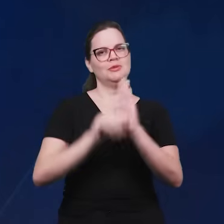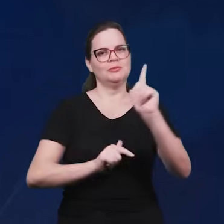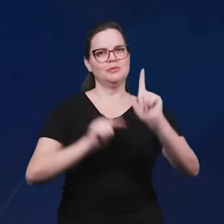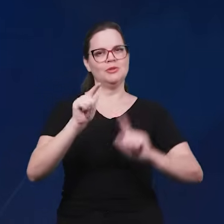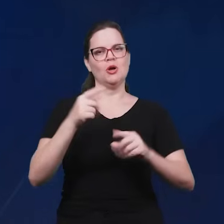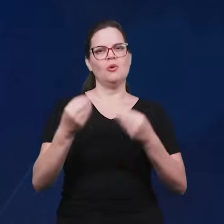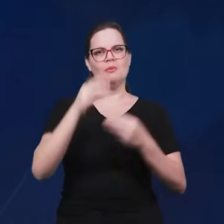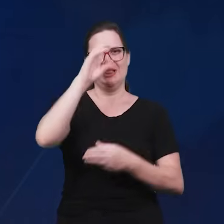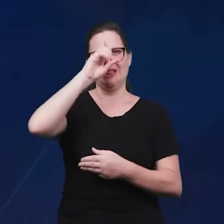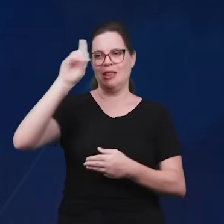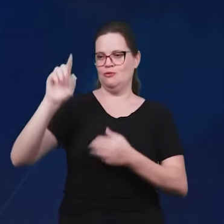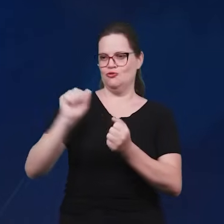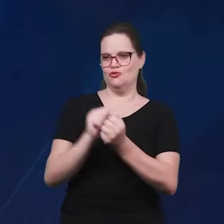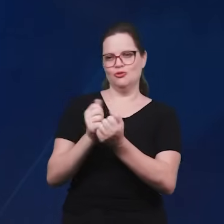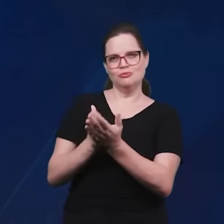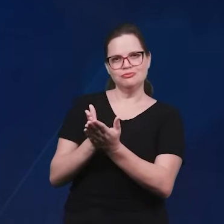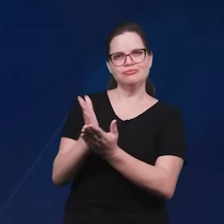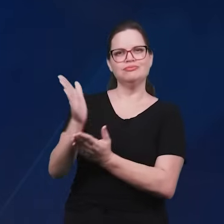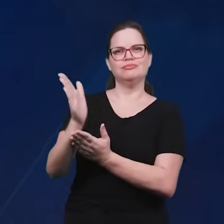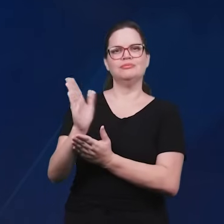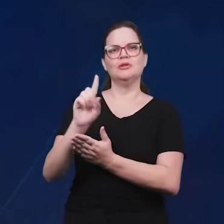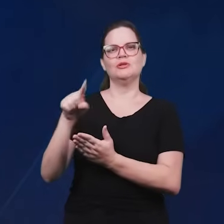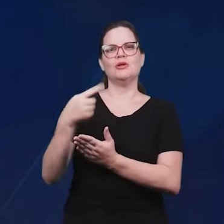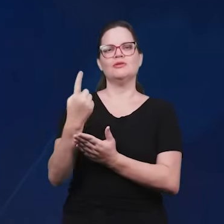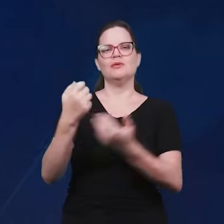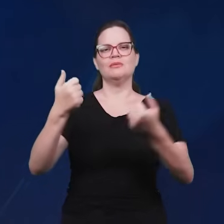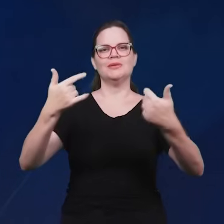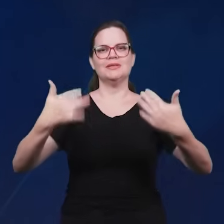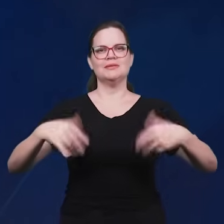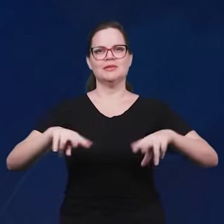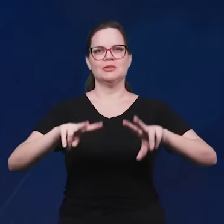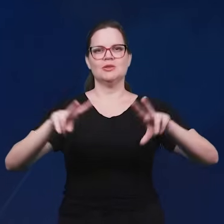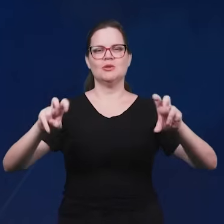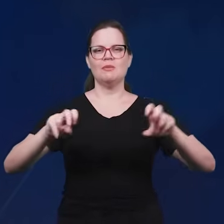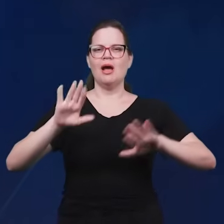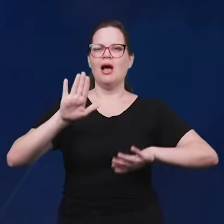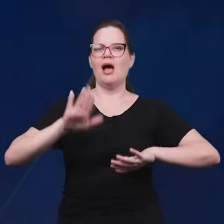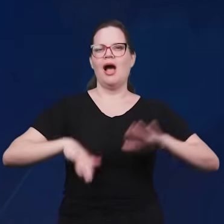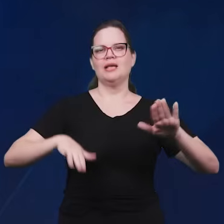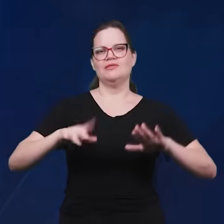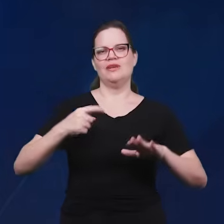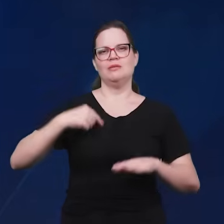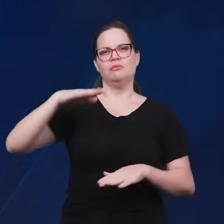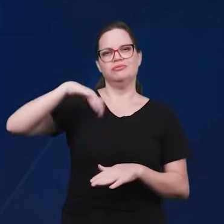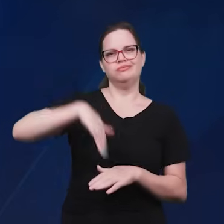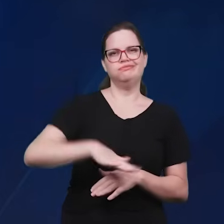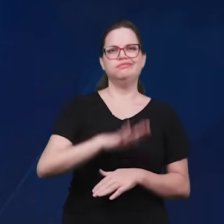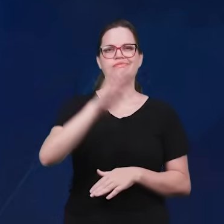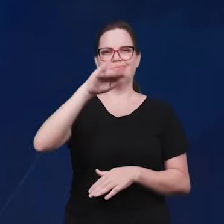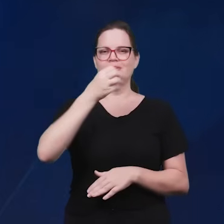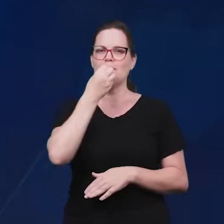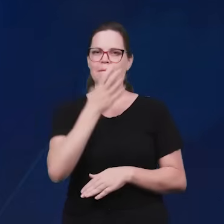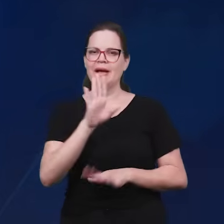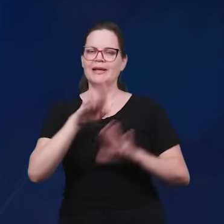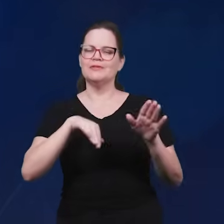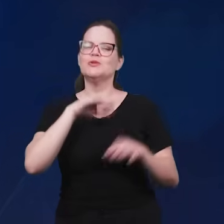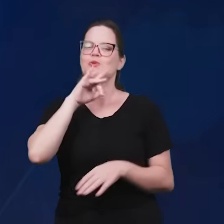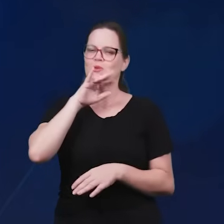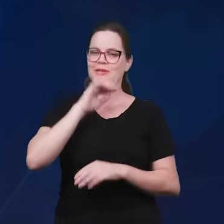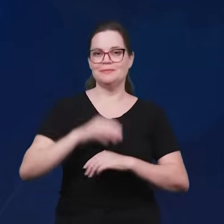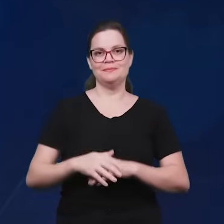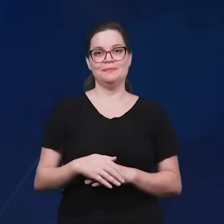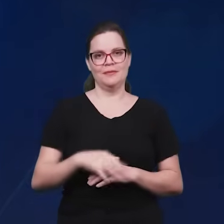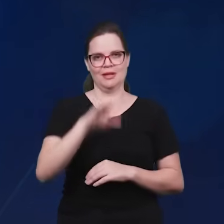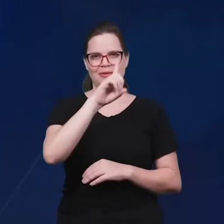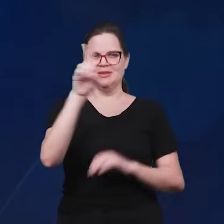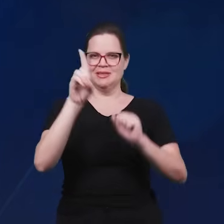caminhada com Deus, na qual falaremos sobre a inconstância na caminhada com Deus. Então, que